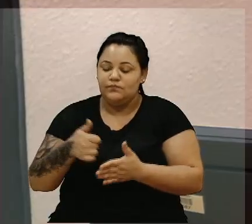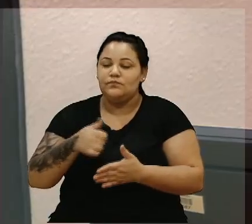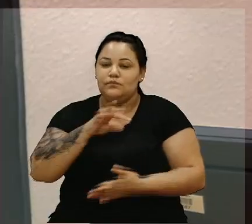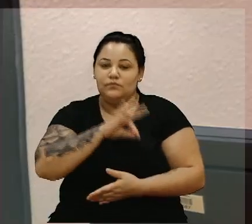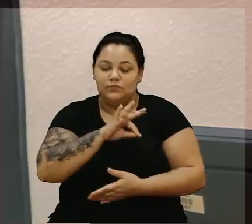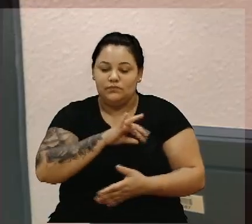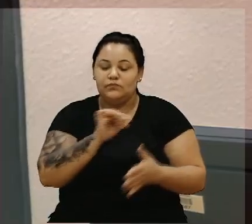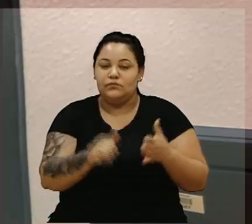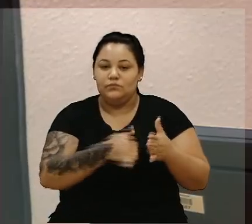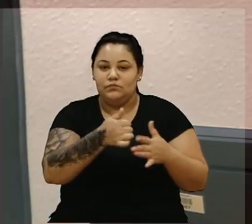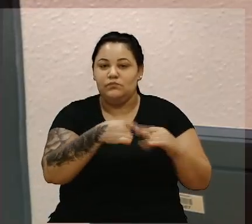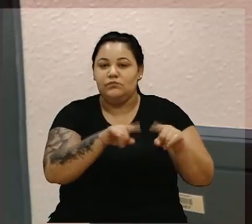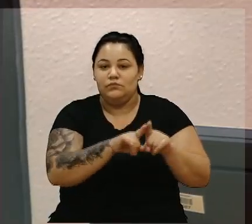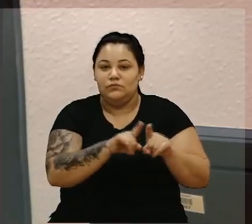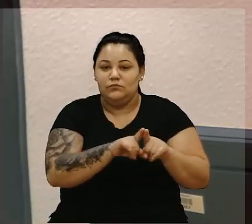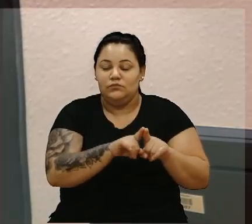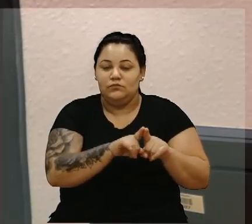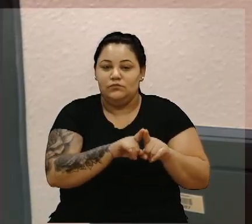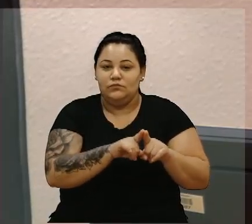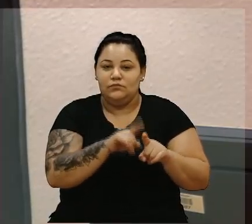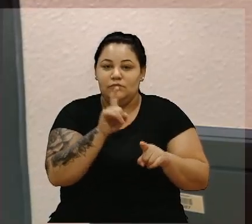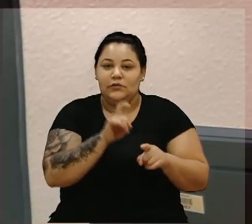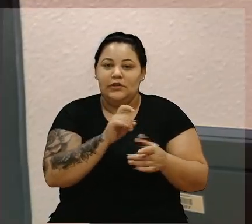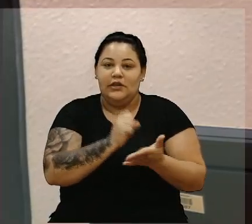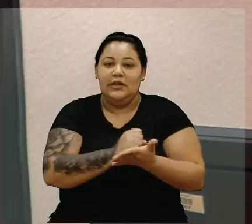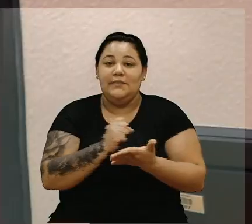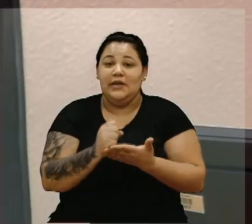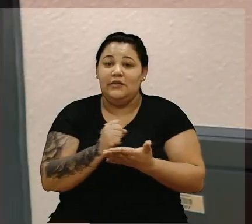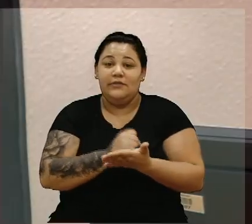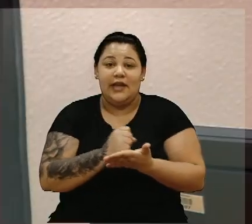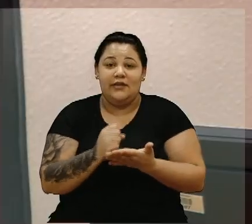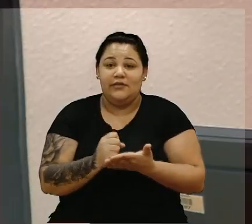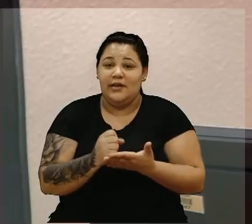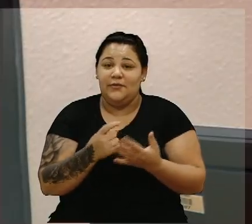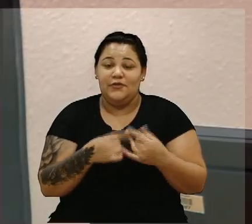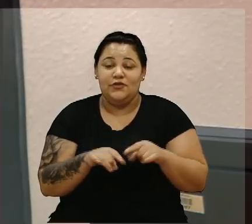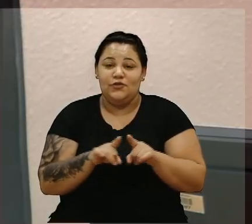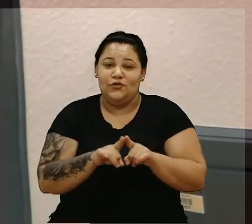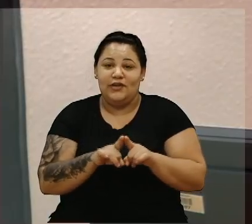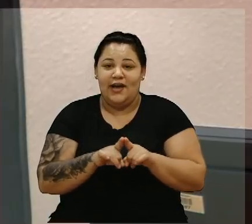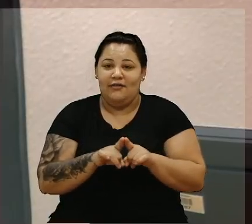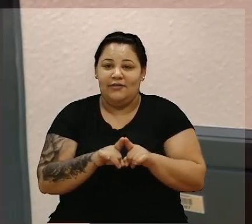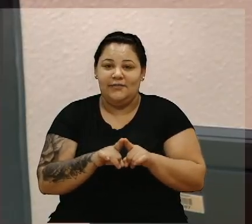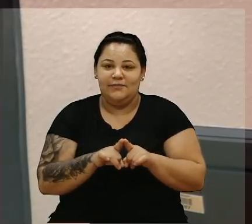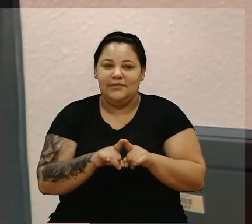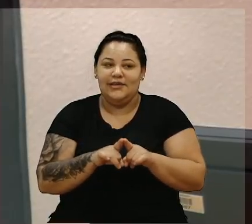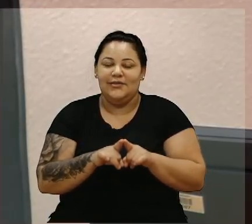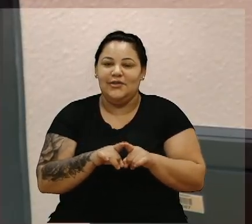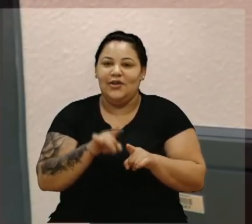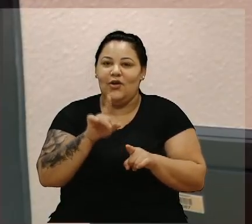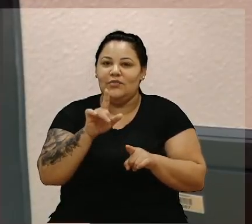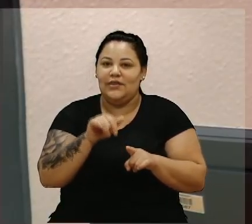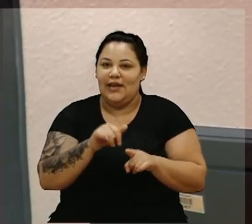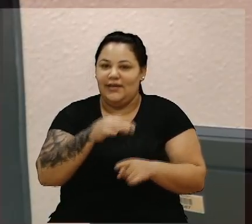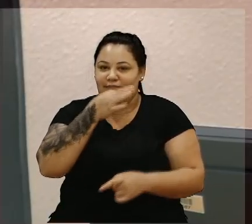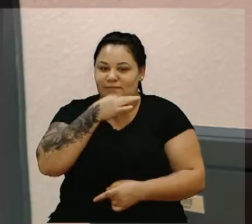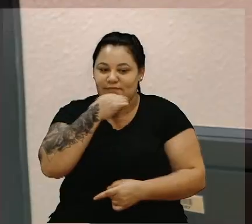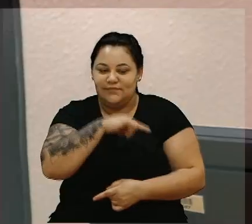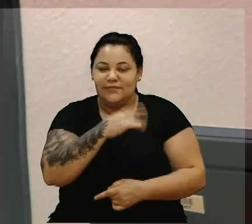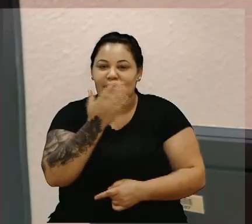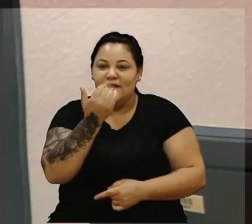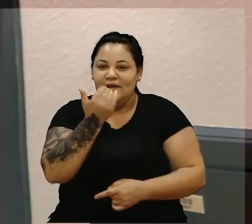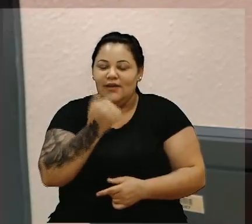melhor, né? Que seja contratado os profissionais que foram demitidos. A alimentação em Caxias do Sul,